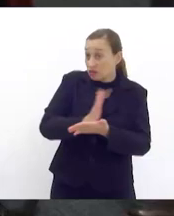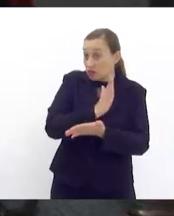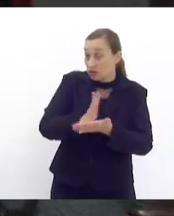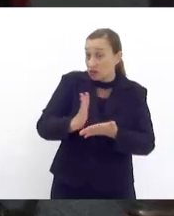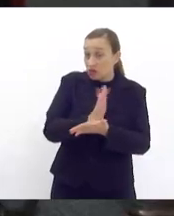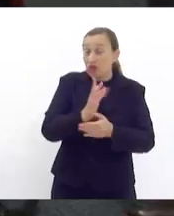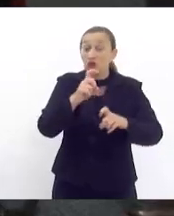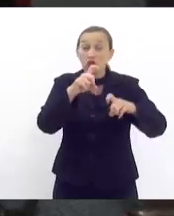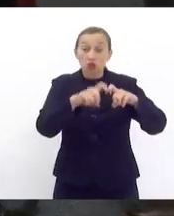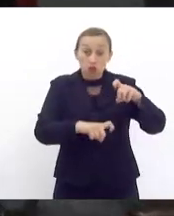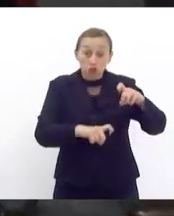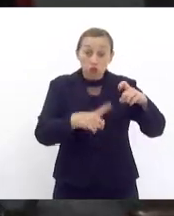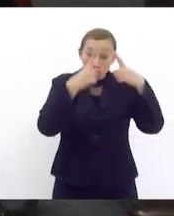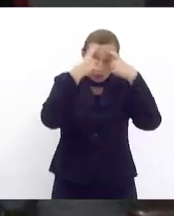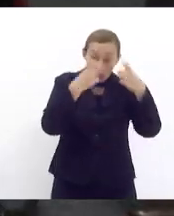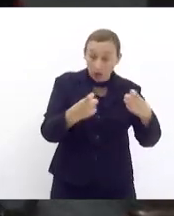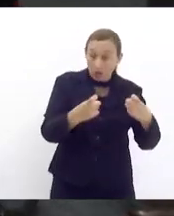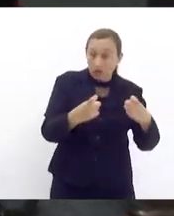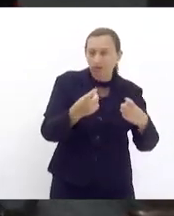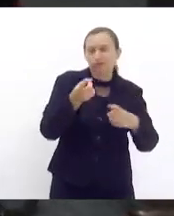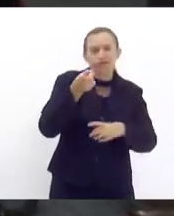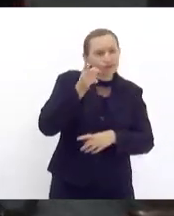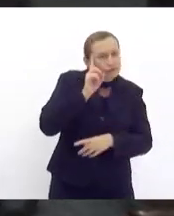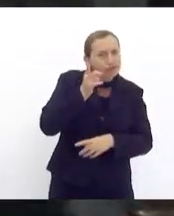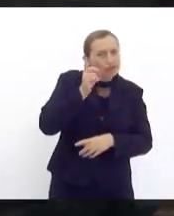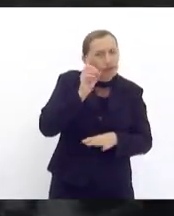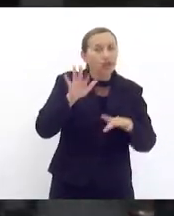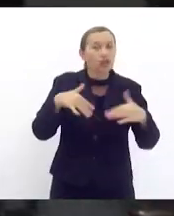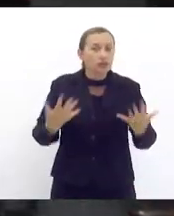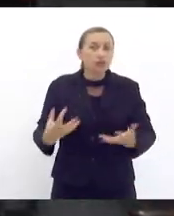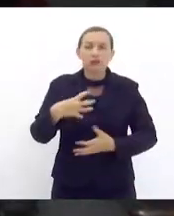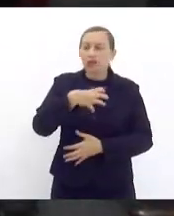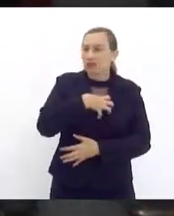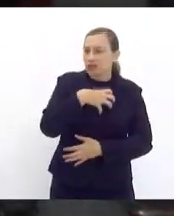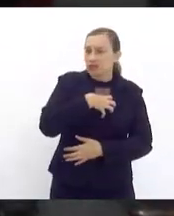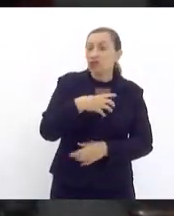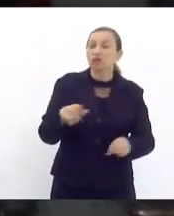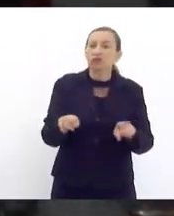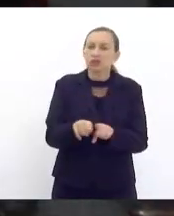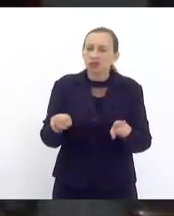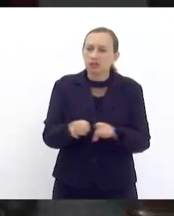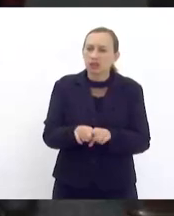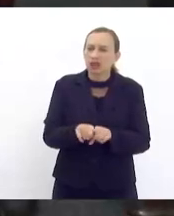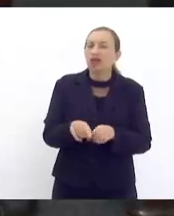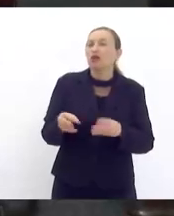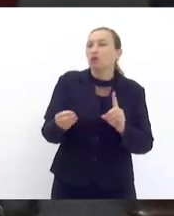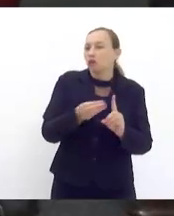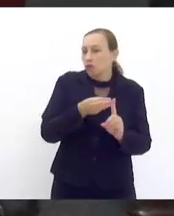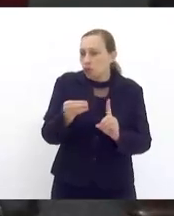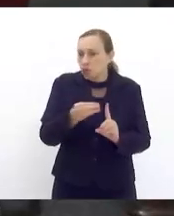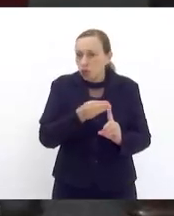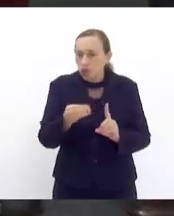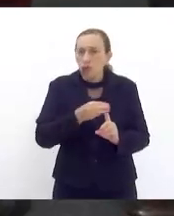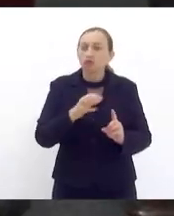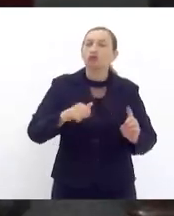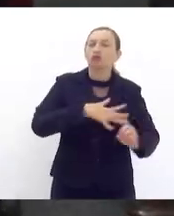de estupro e cotidianamente Então nesse sentido também a vulnerabilidade social com relação a ter